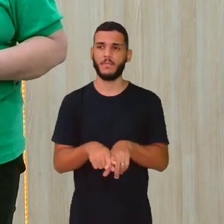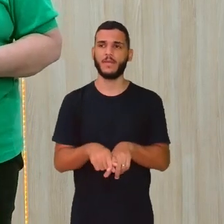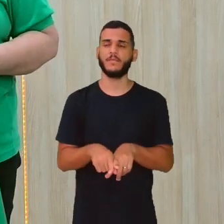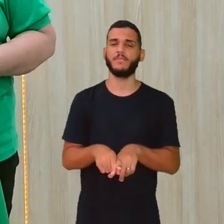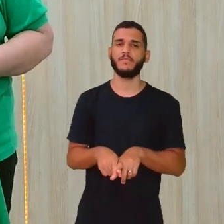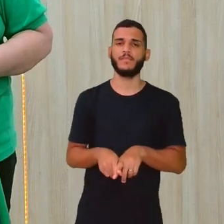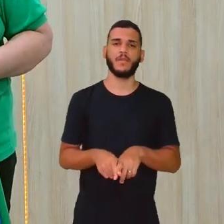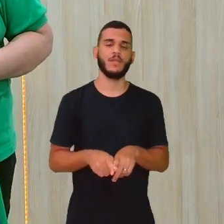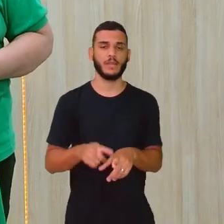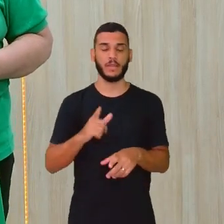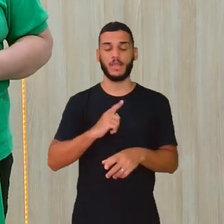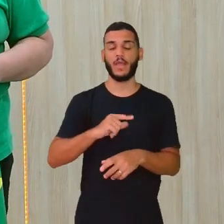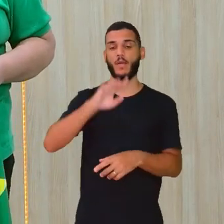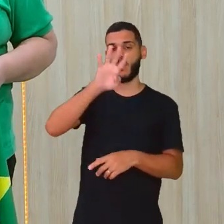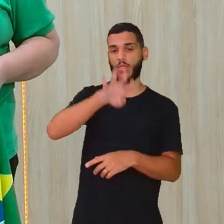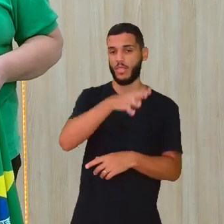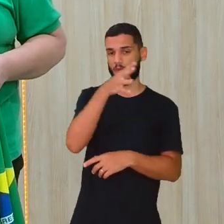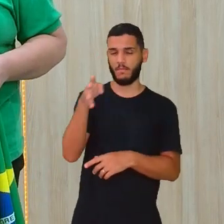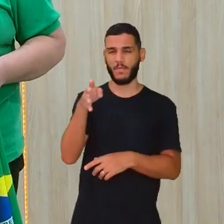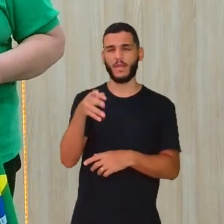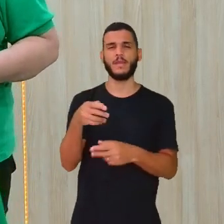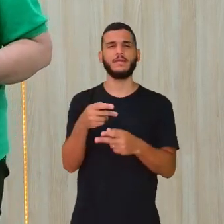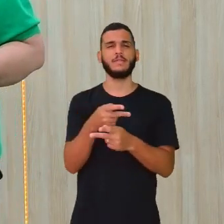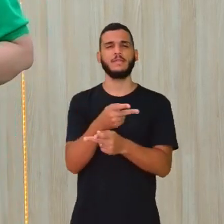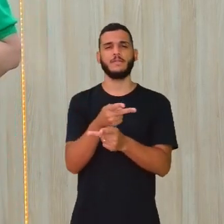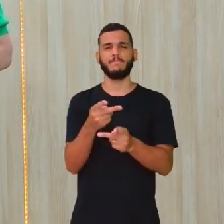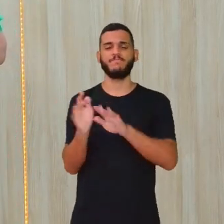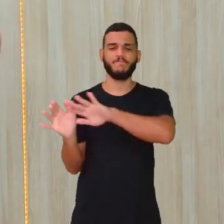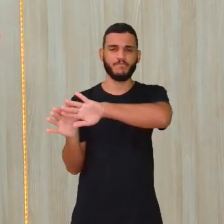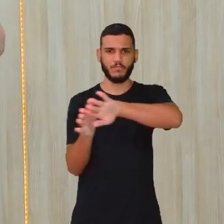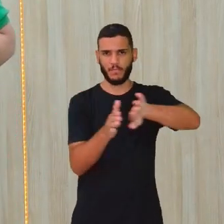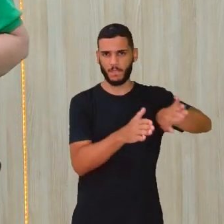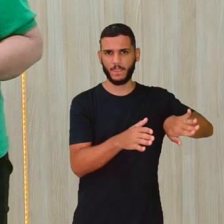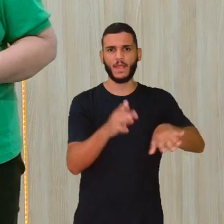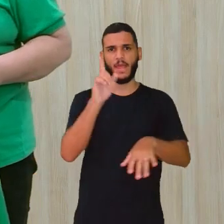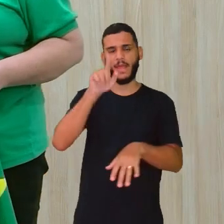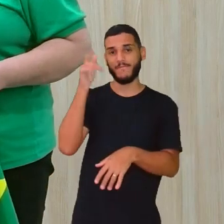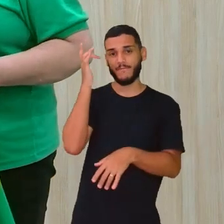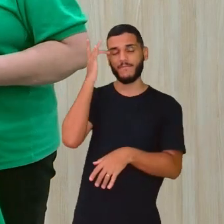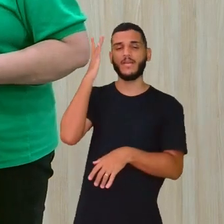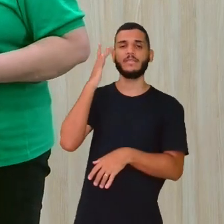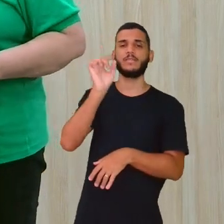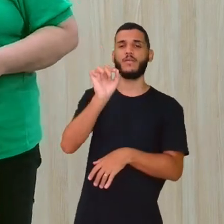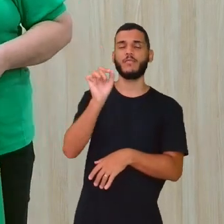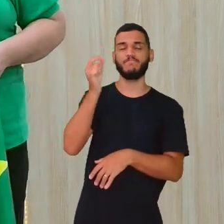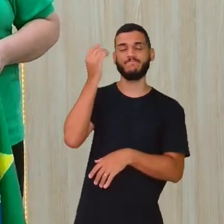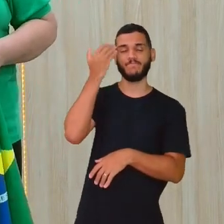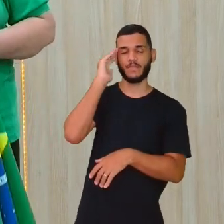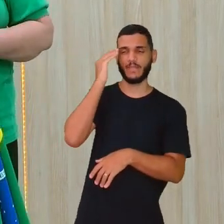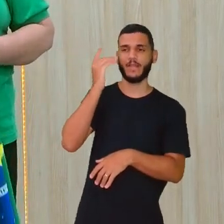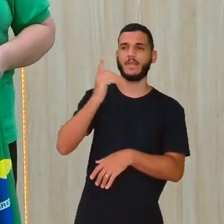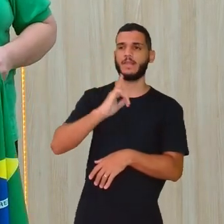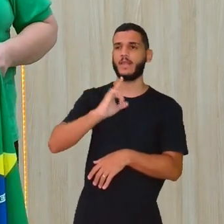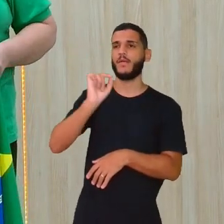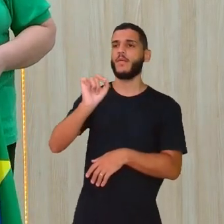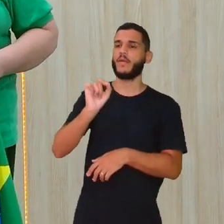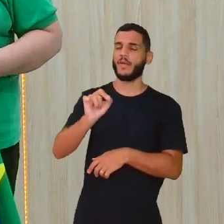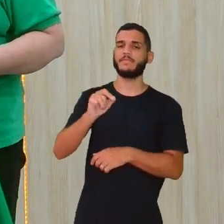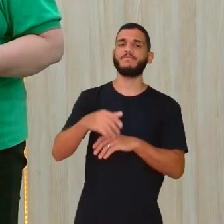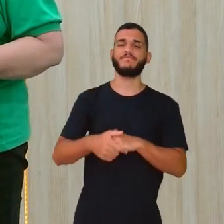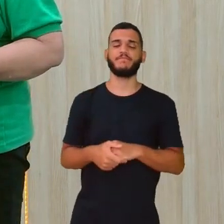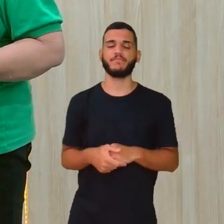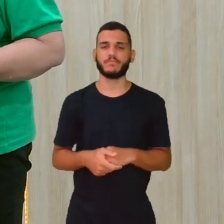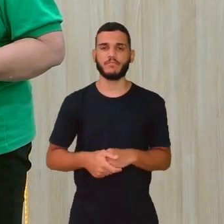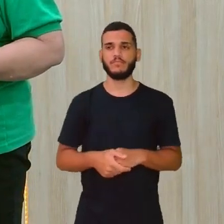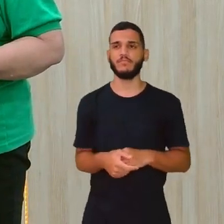vocês uma tabelinha, que eu acredito que vai facilitar essa compreensão. E eu utilizei símbolos matemáticos,